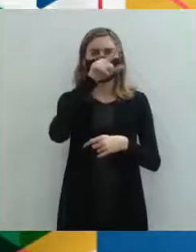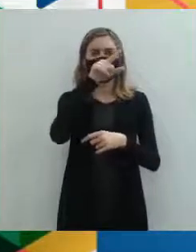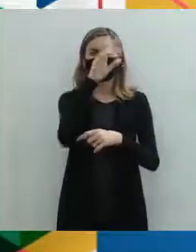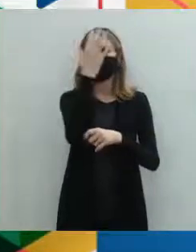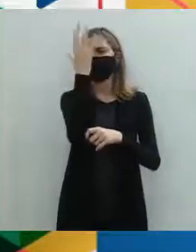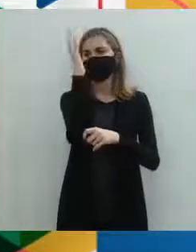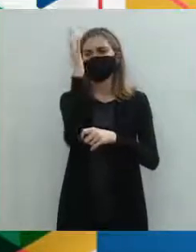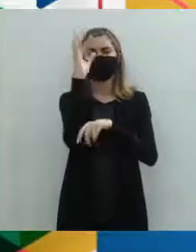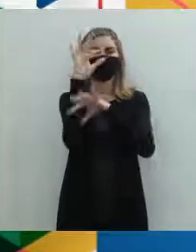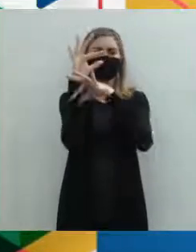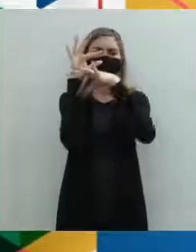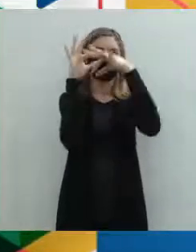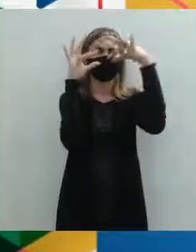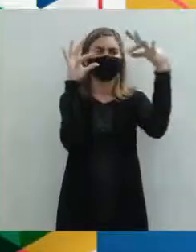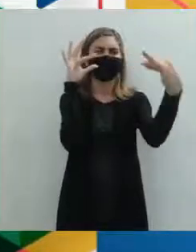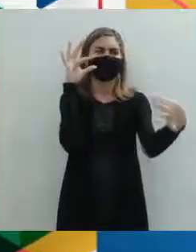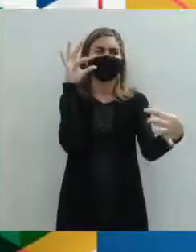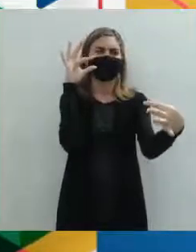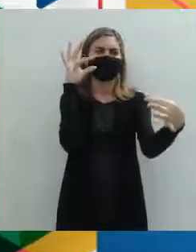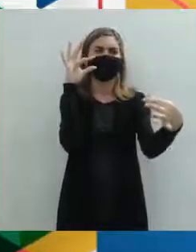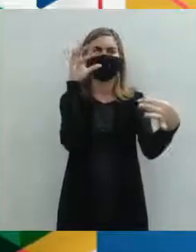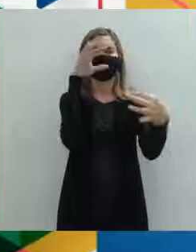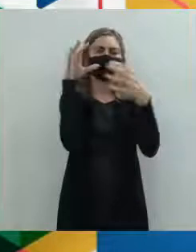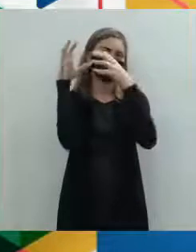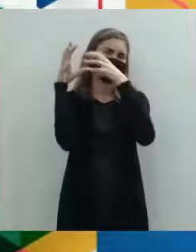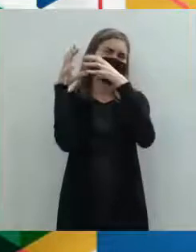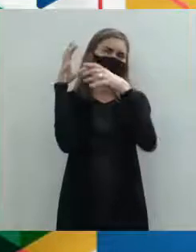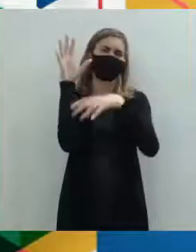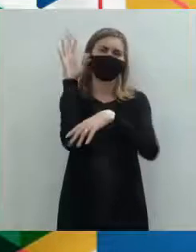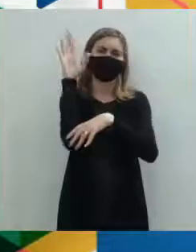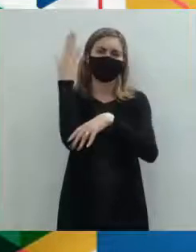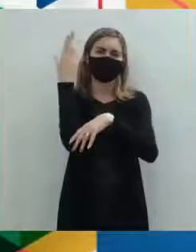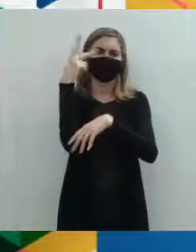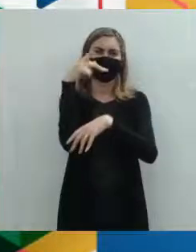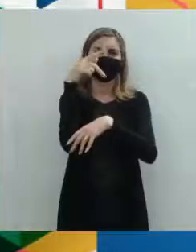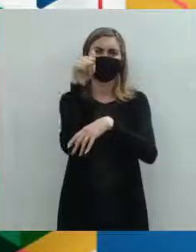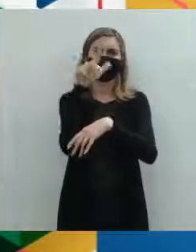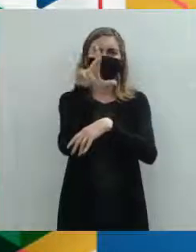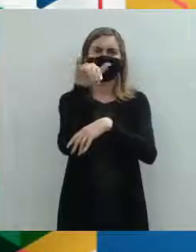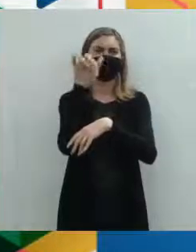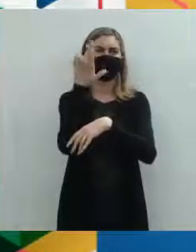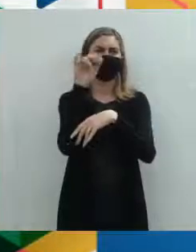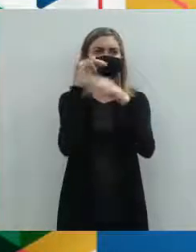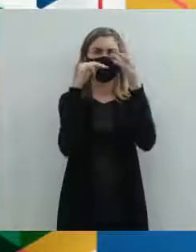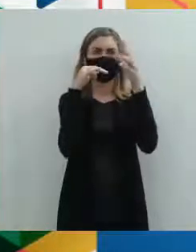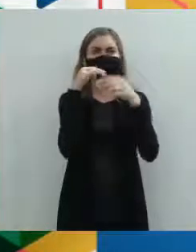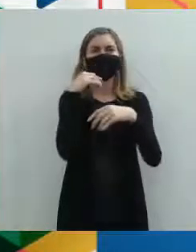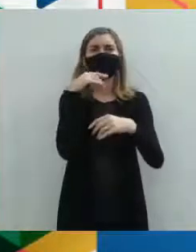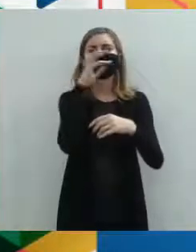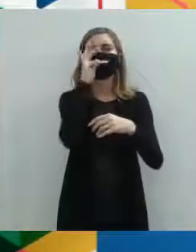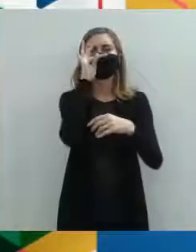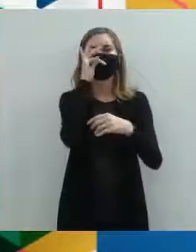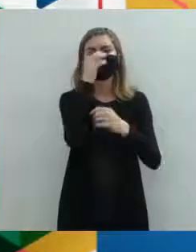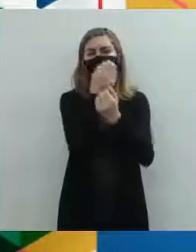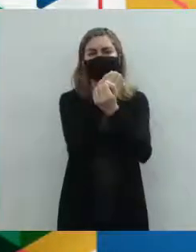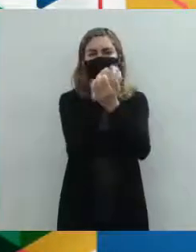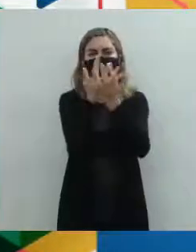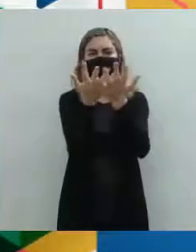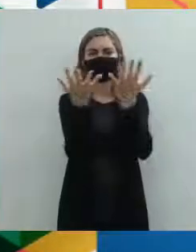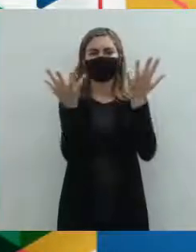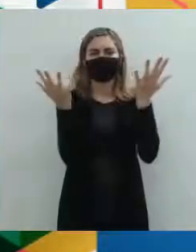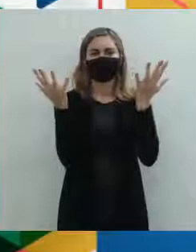a palma de a folha de uma palmeira, né? Olha, ramalhetes de